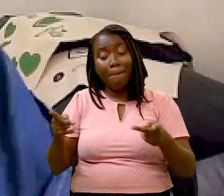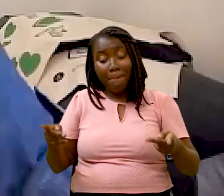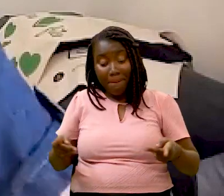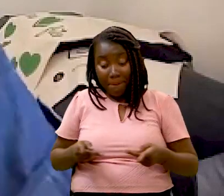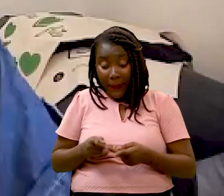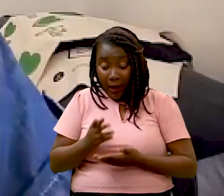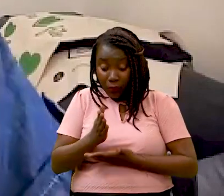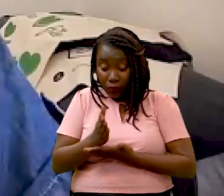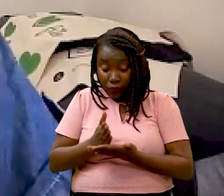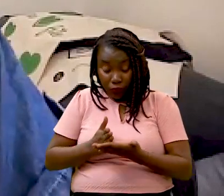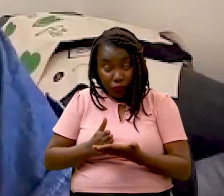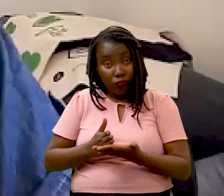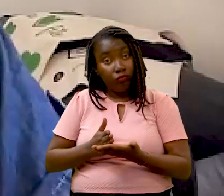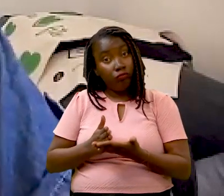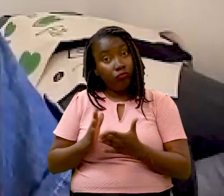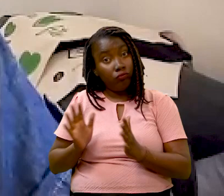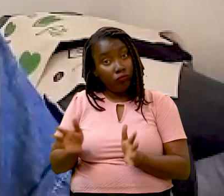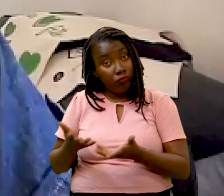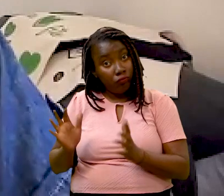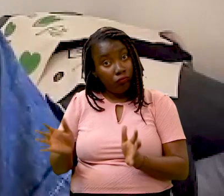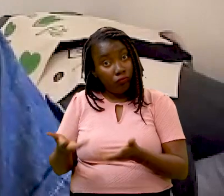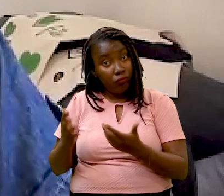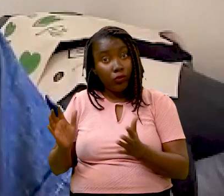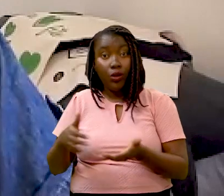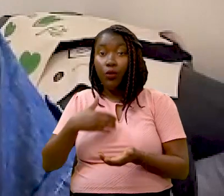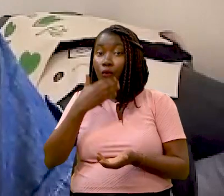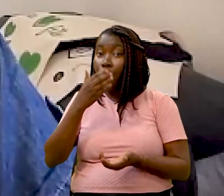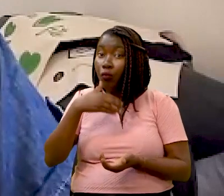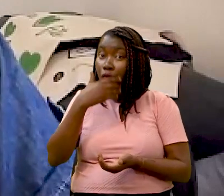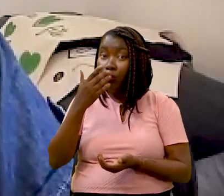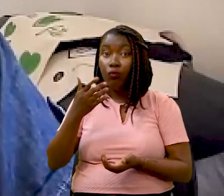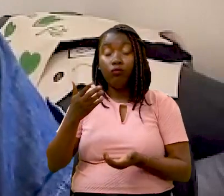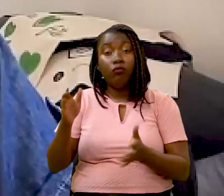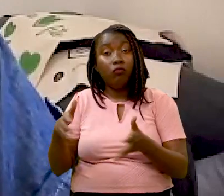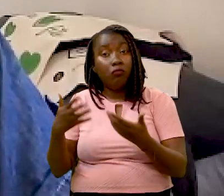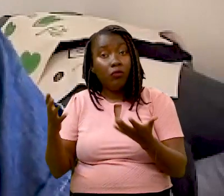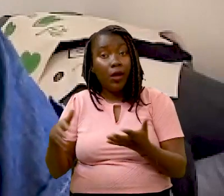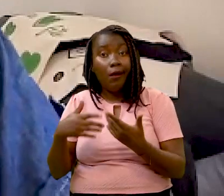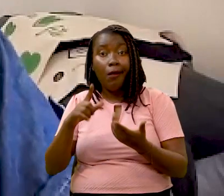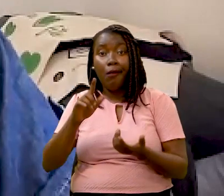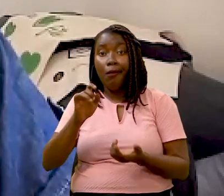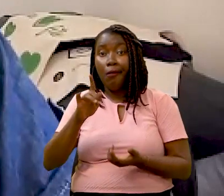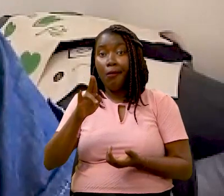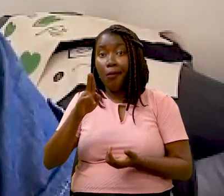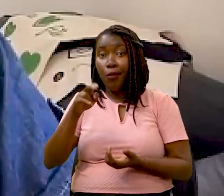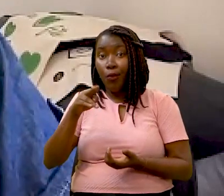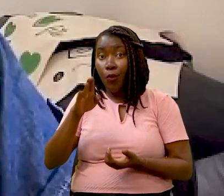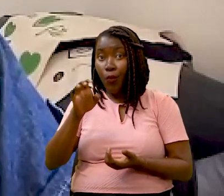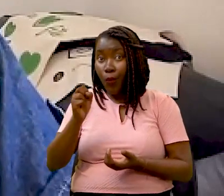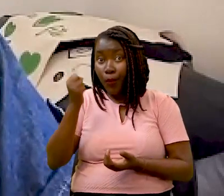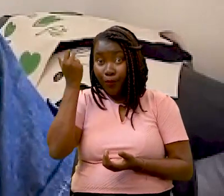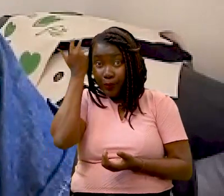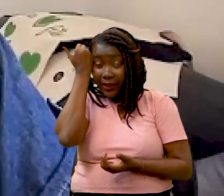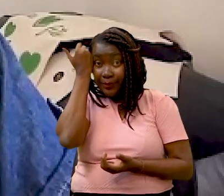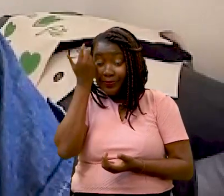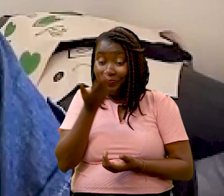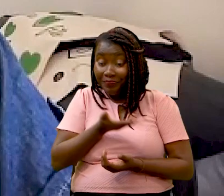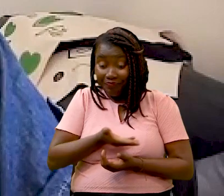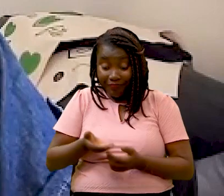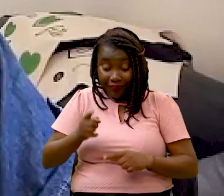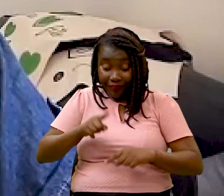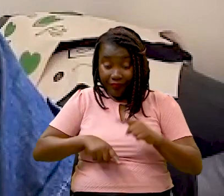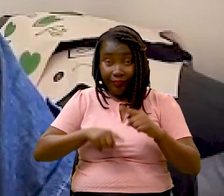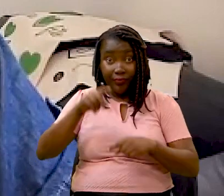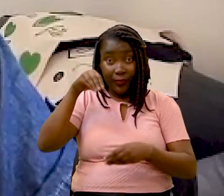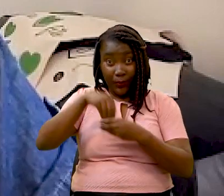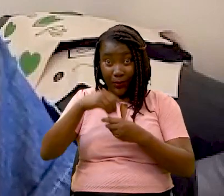né, da refeição baseada em vegetais, em frutas, verduras e legumes. Estes compostos bioativos com